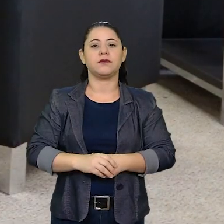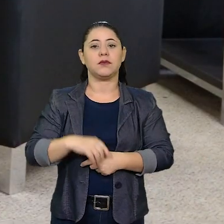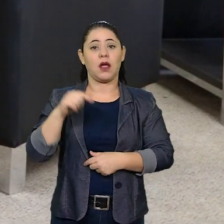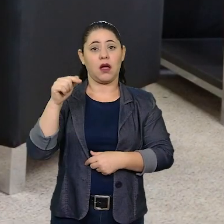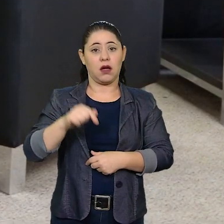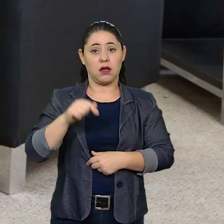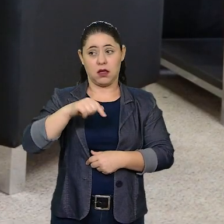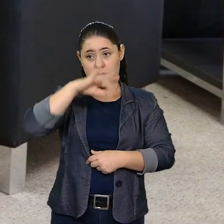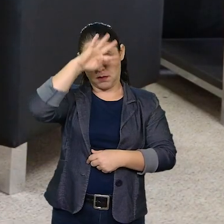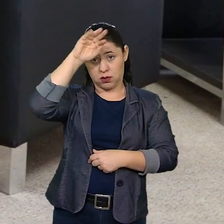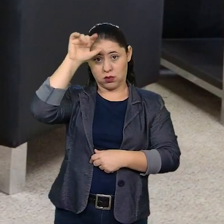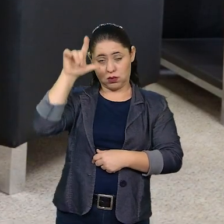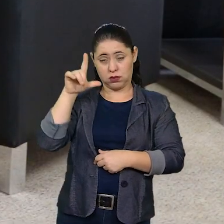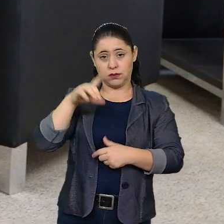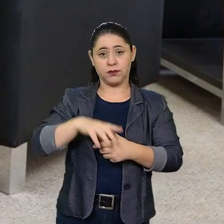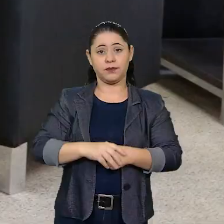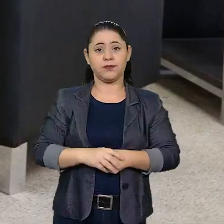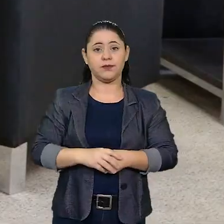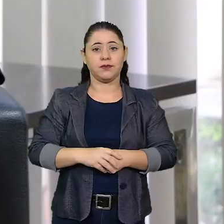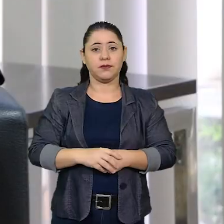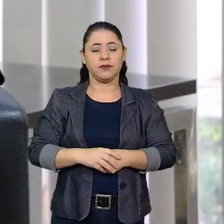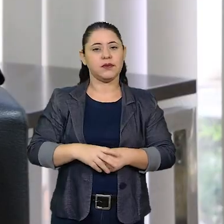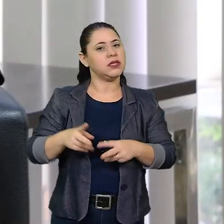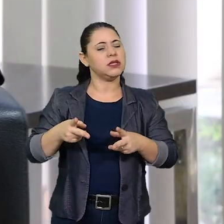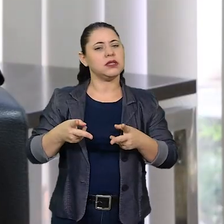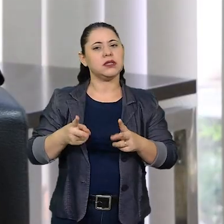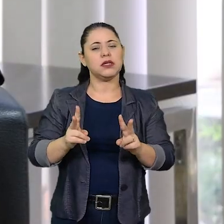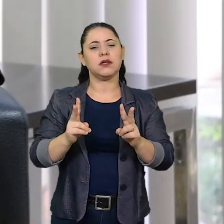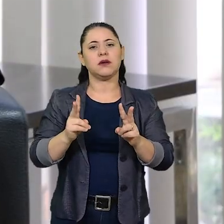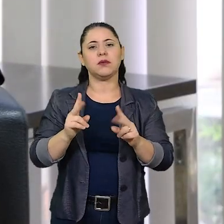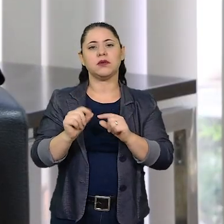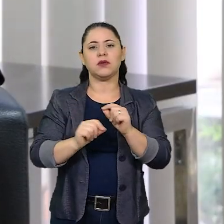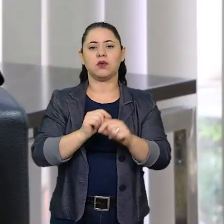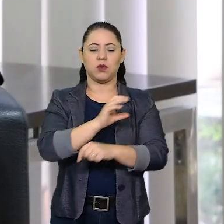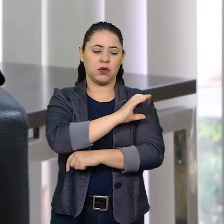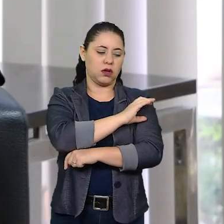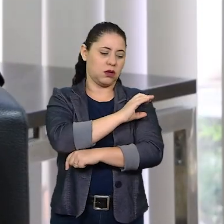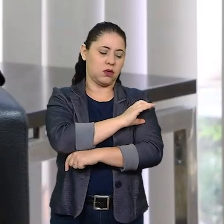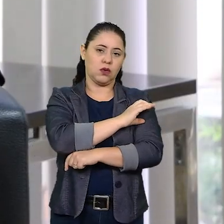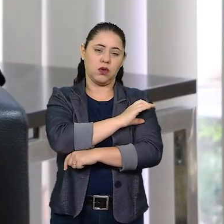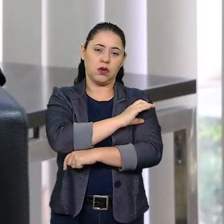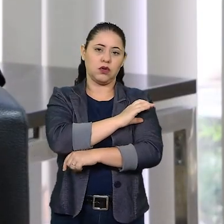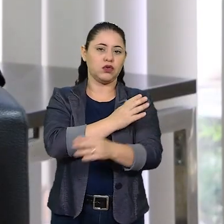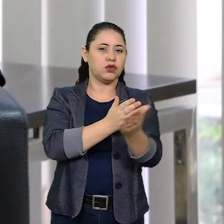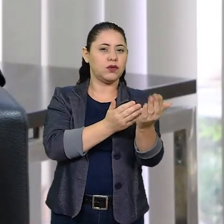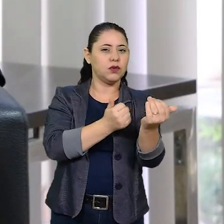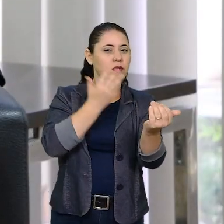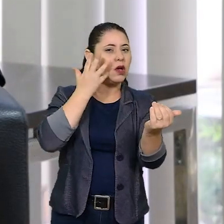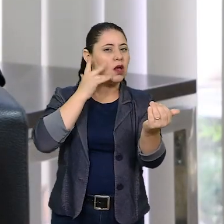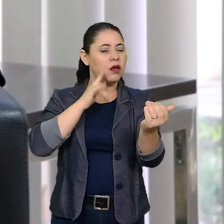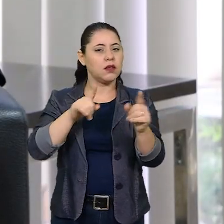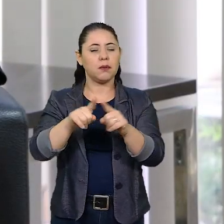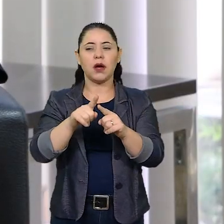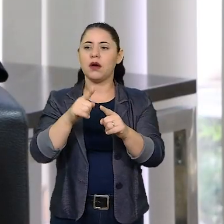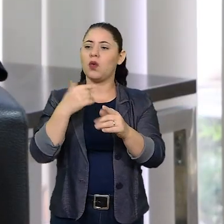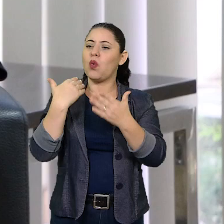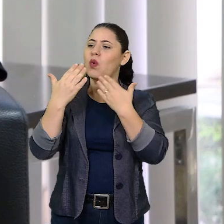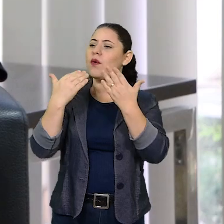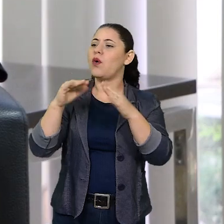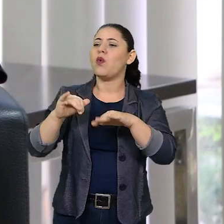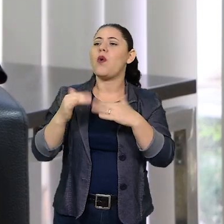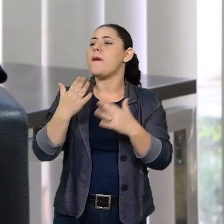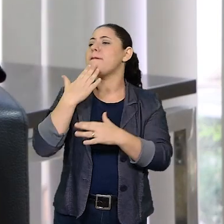criado um comitê. Ah, sim. Aqui no âmbito de Mato Grosso do Sul, nós sempre, na Coordenadoria da Infância e Juventude, nós